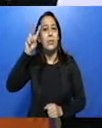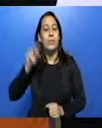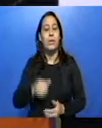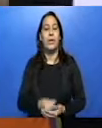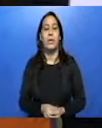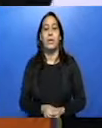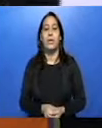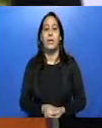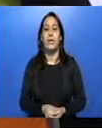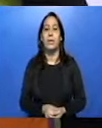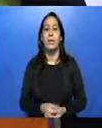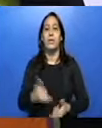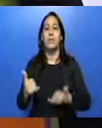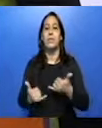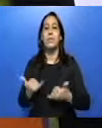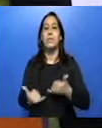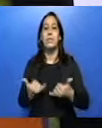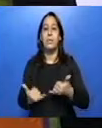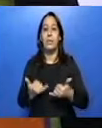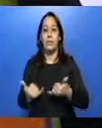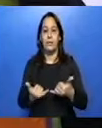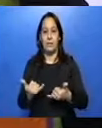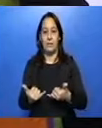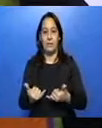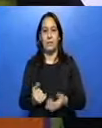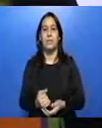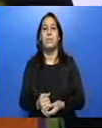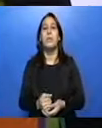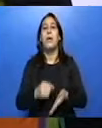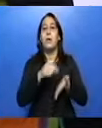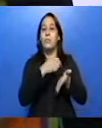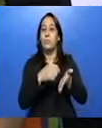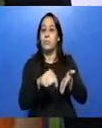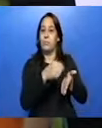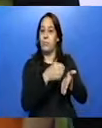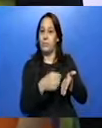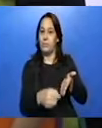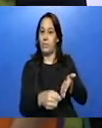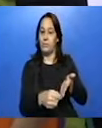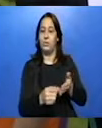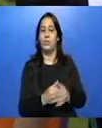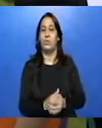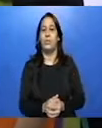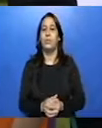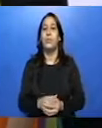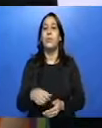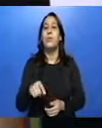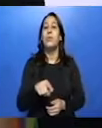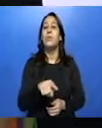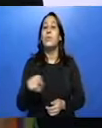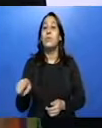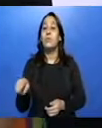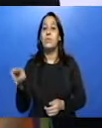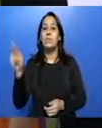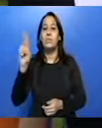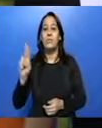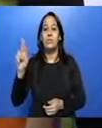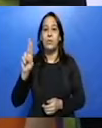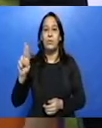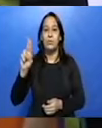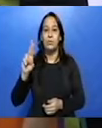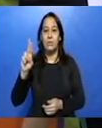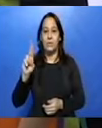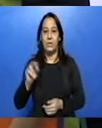as brincadeiras dela para a gente preencher esse quadro. Você vai utilizar essas informações na